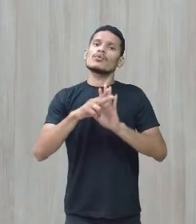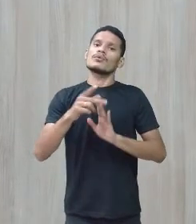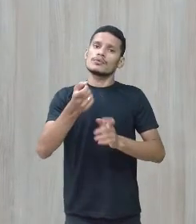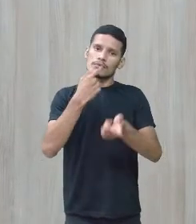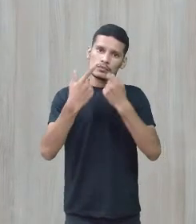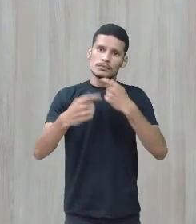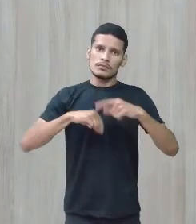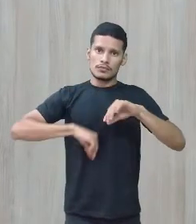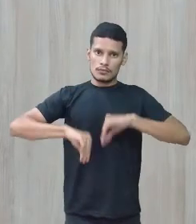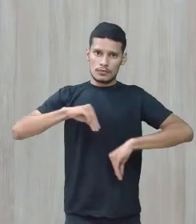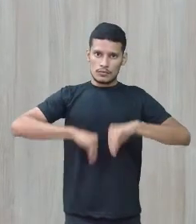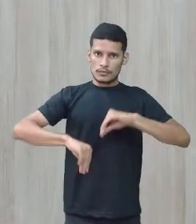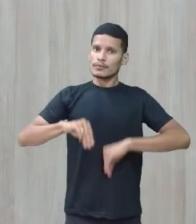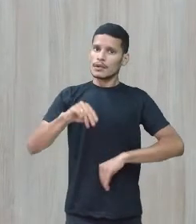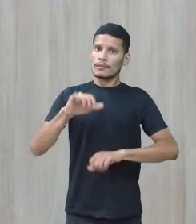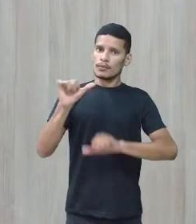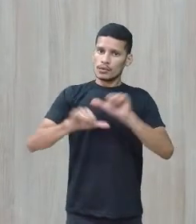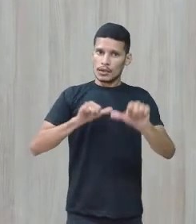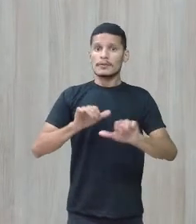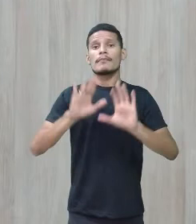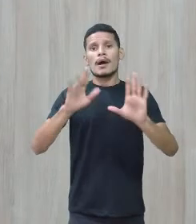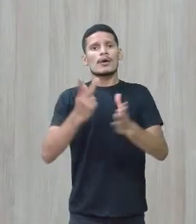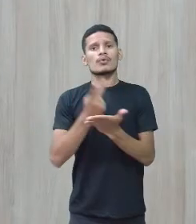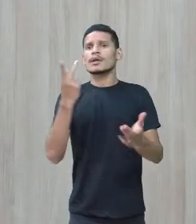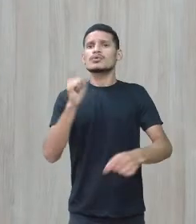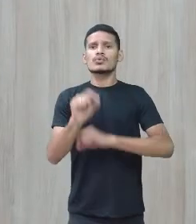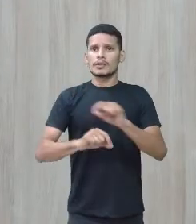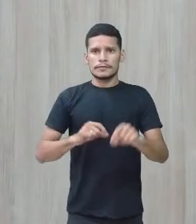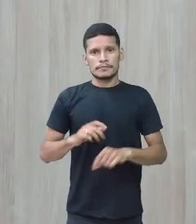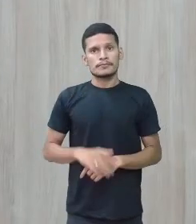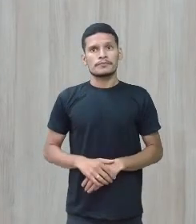hormônio aí para alterar. Então, o que acontece?